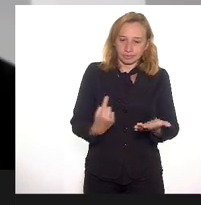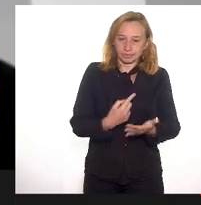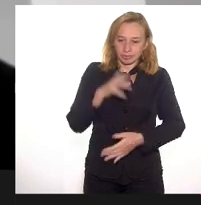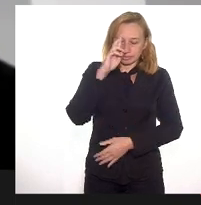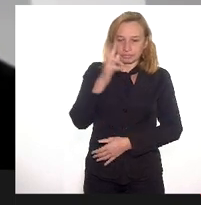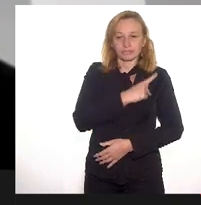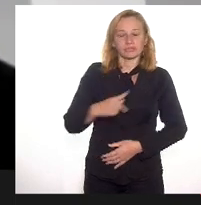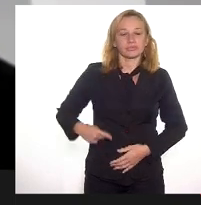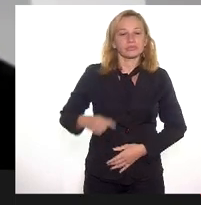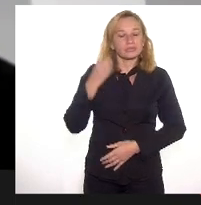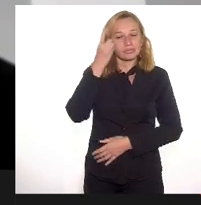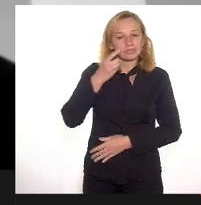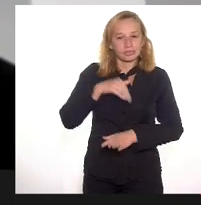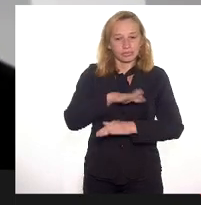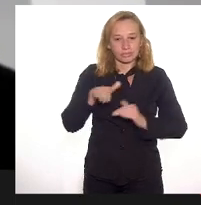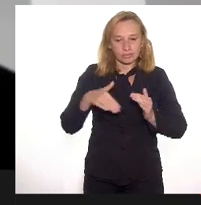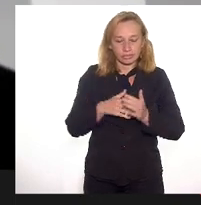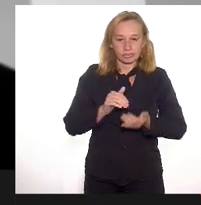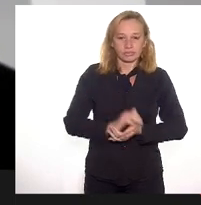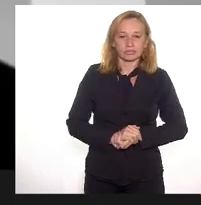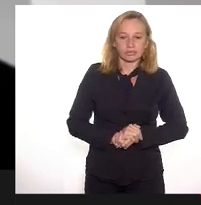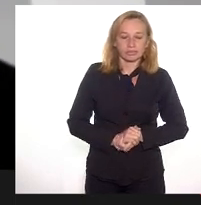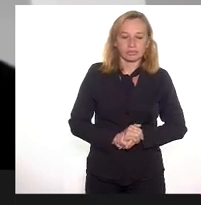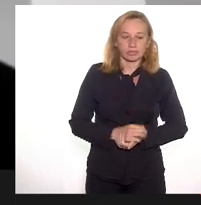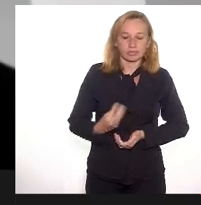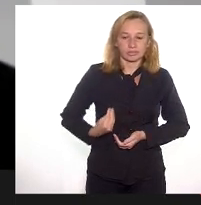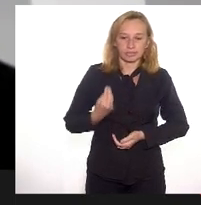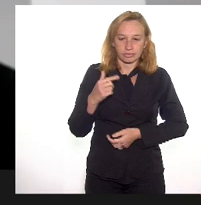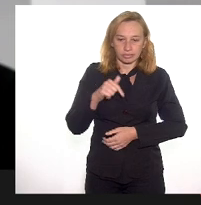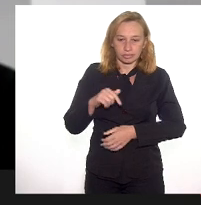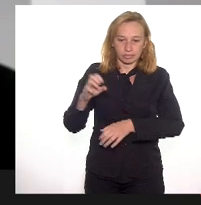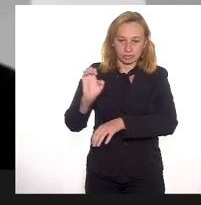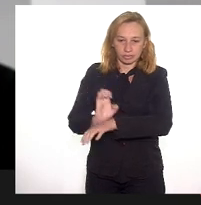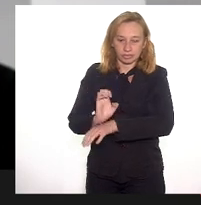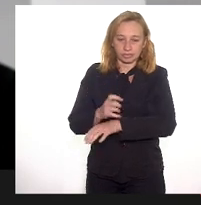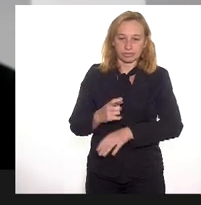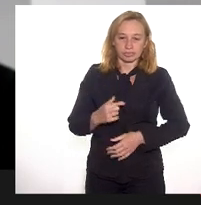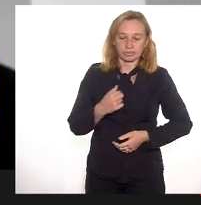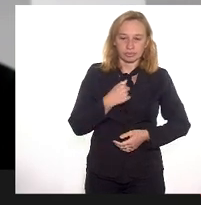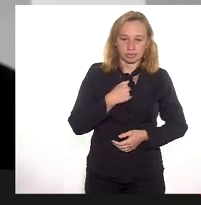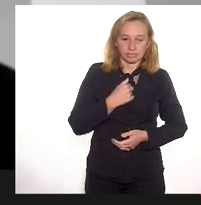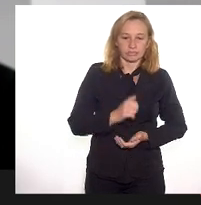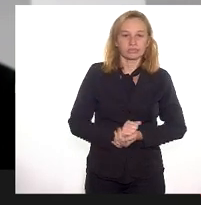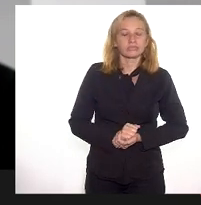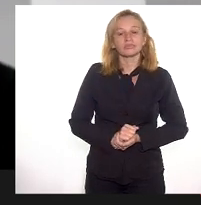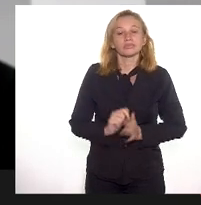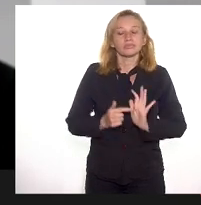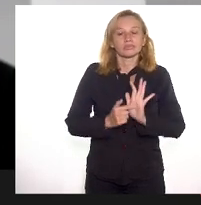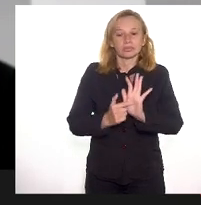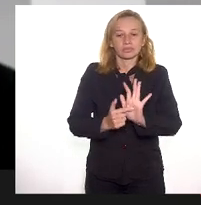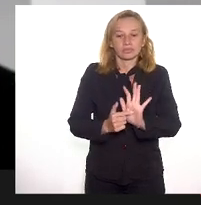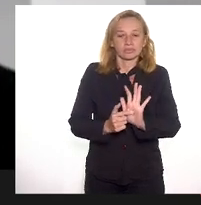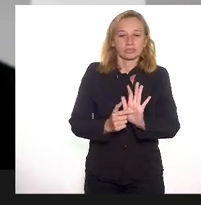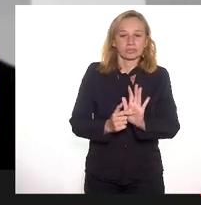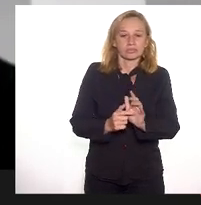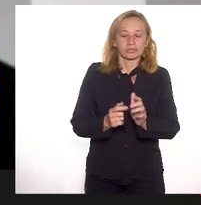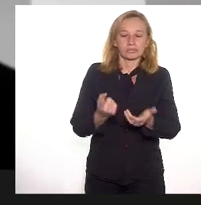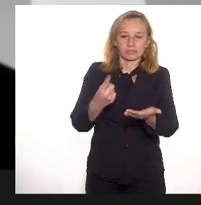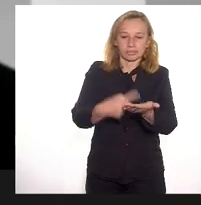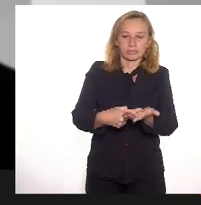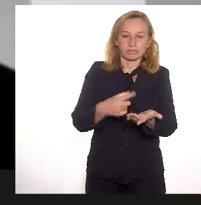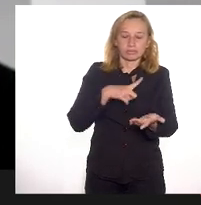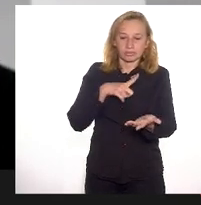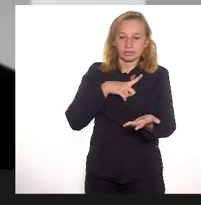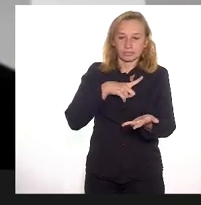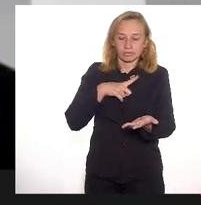e deputados, com a presença nossa no Estado. Eu e o Gadelha tivemos a oportunidade de mostrar o enorme compromisso que nós